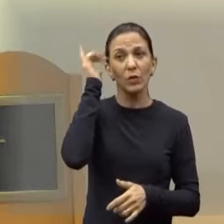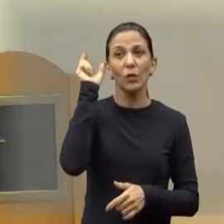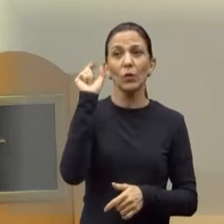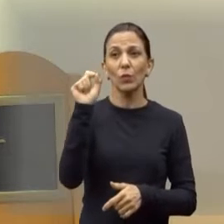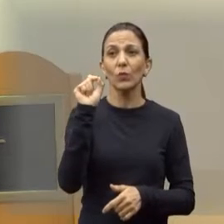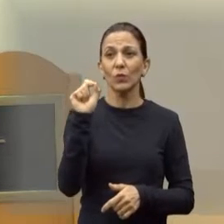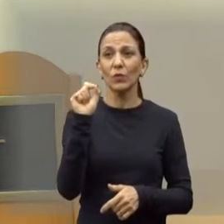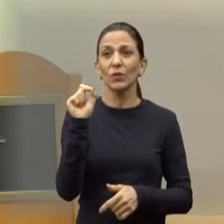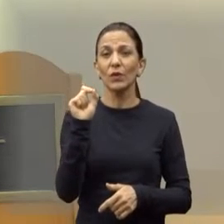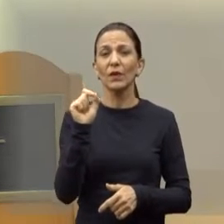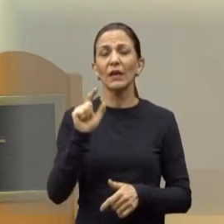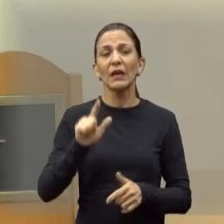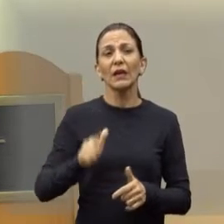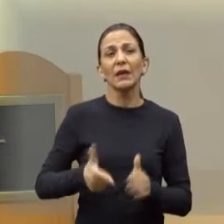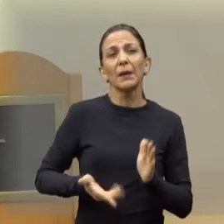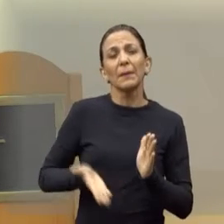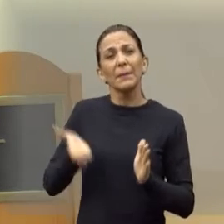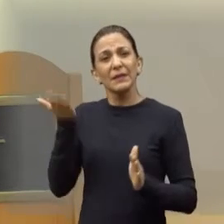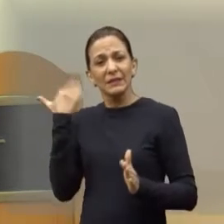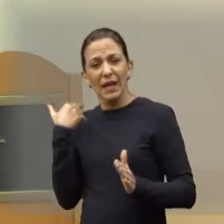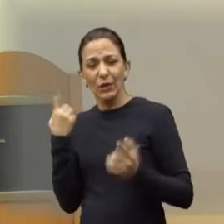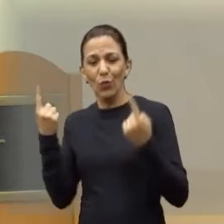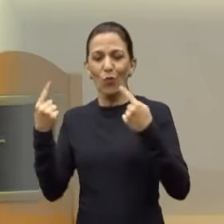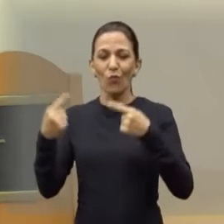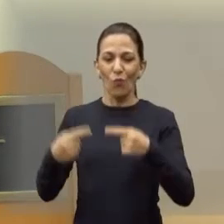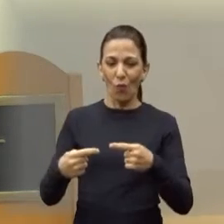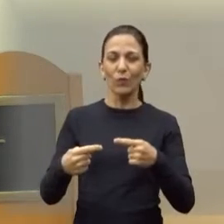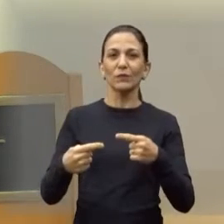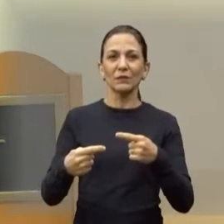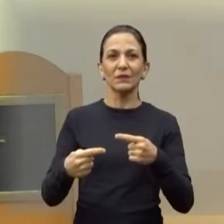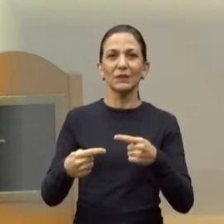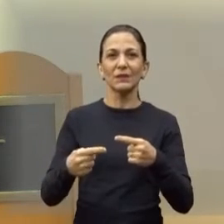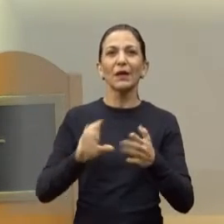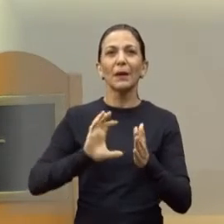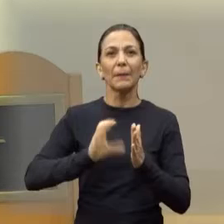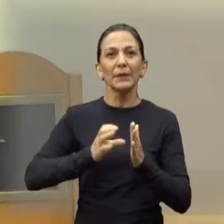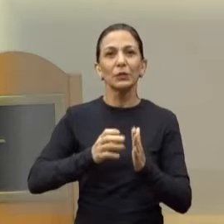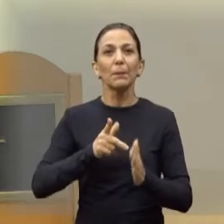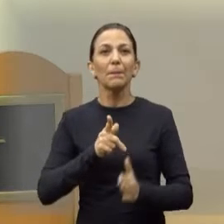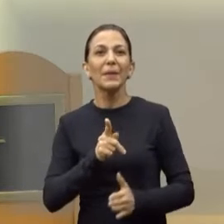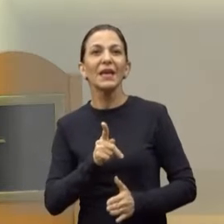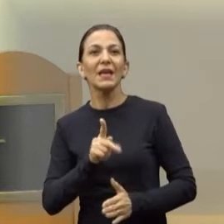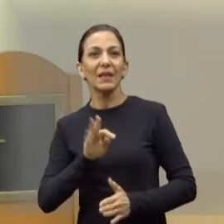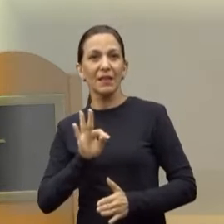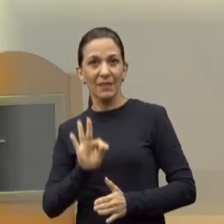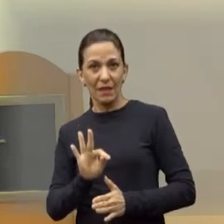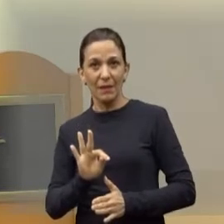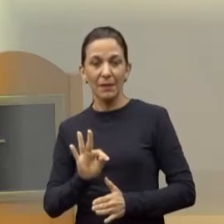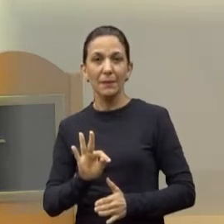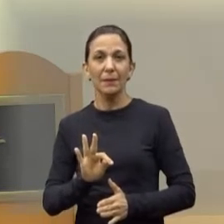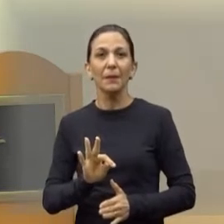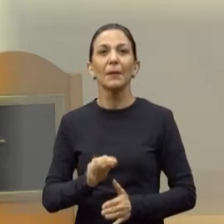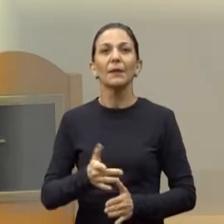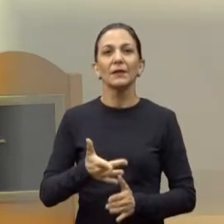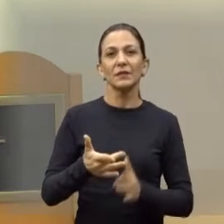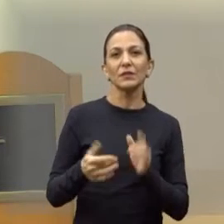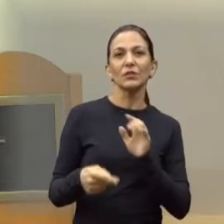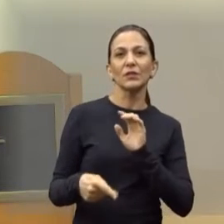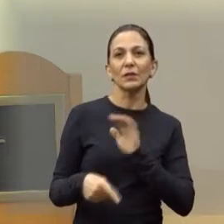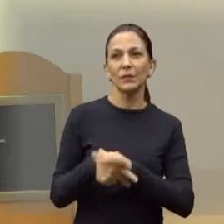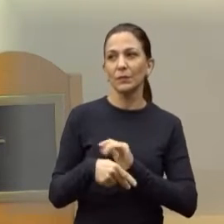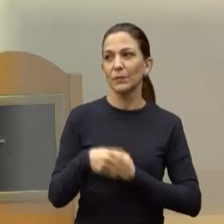foram adversárias dos governos petista figuras como Geraldo Alckmin